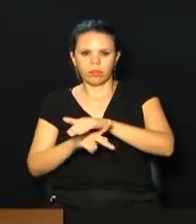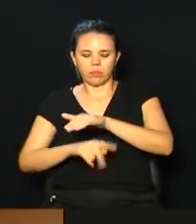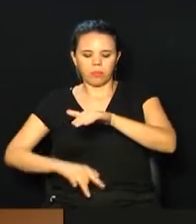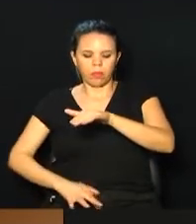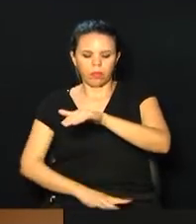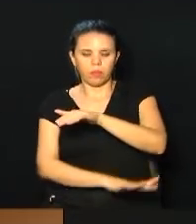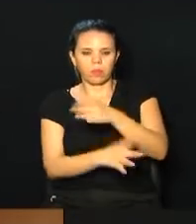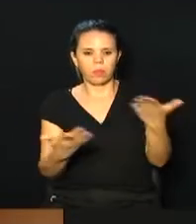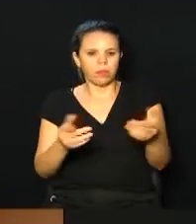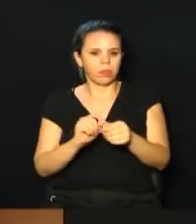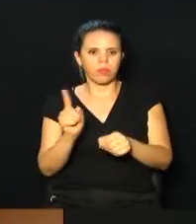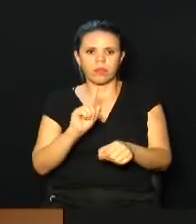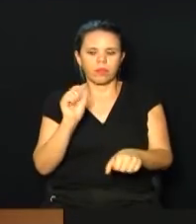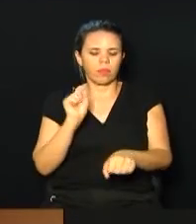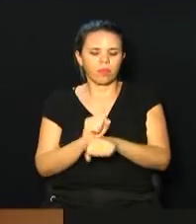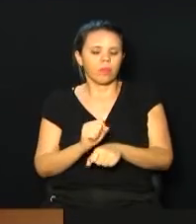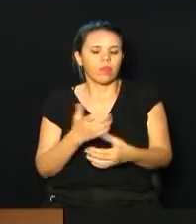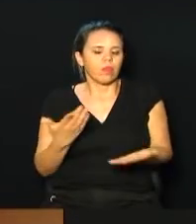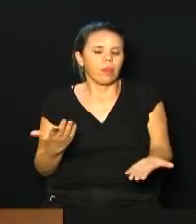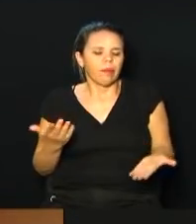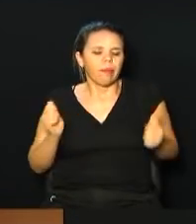hoje, com as chuvas que